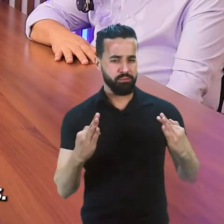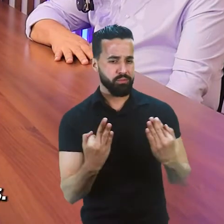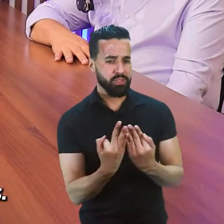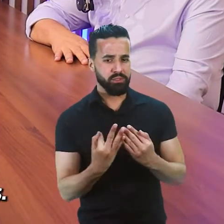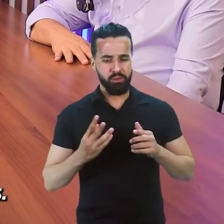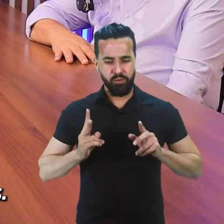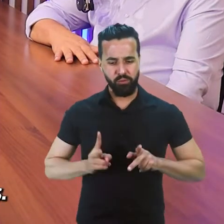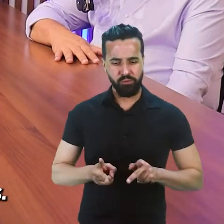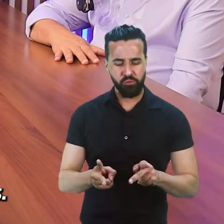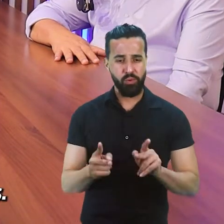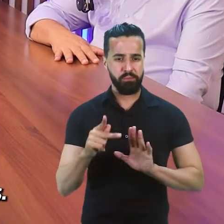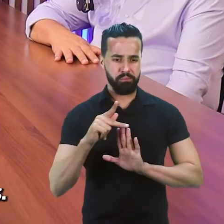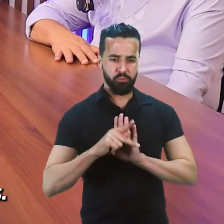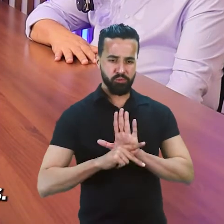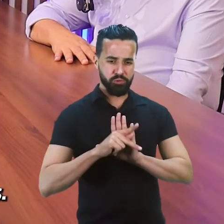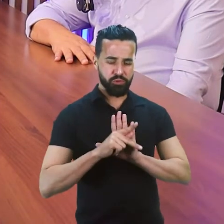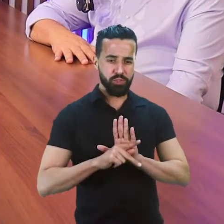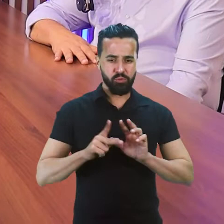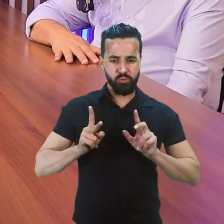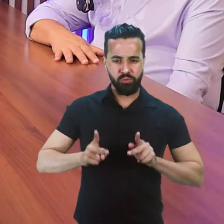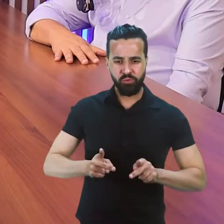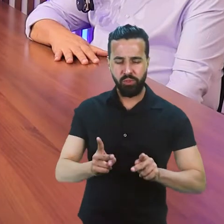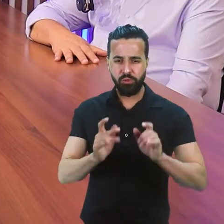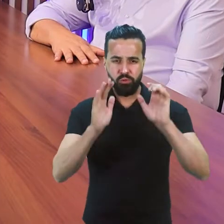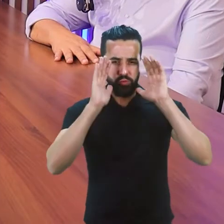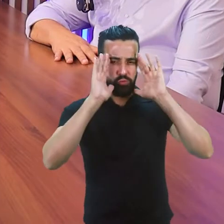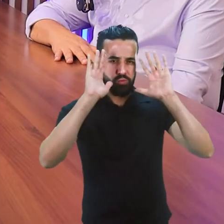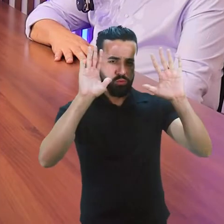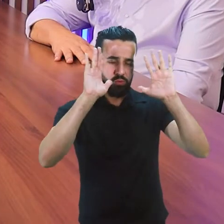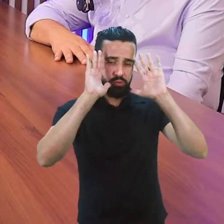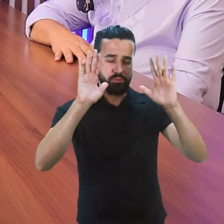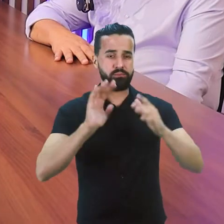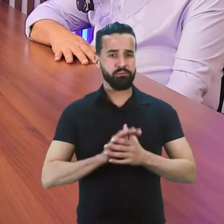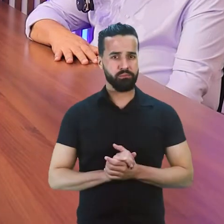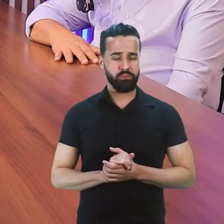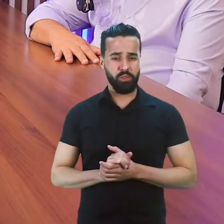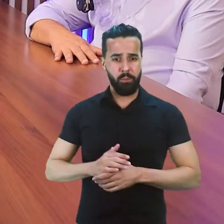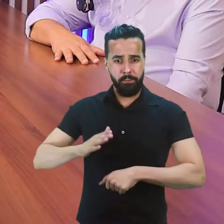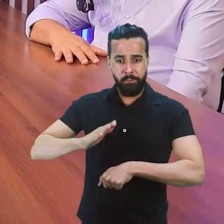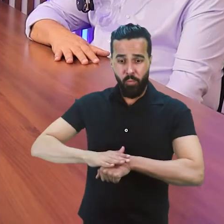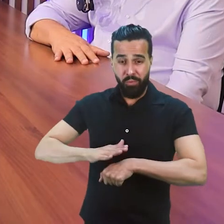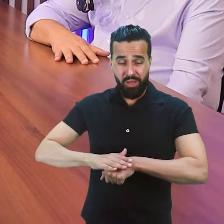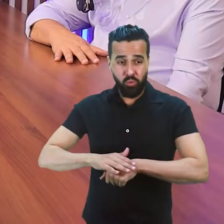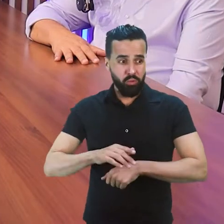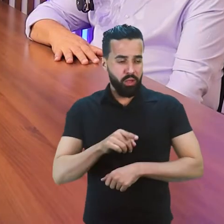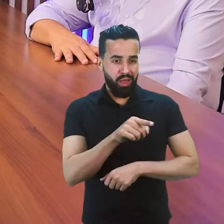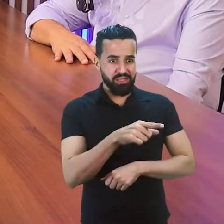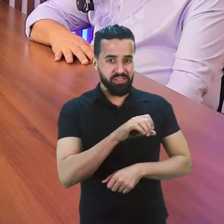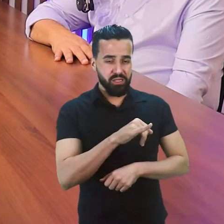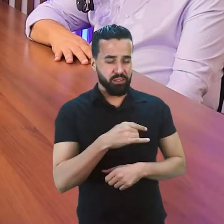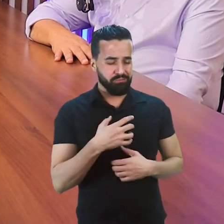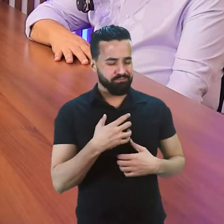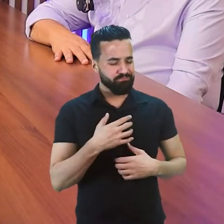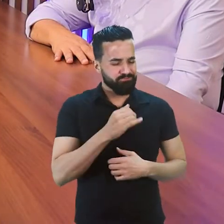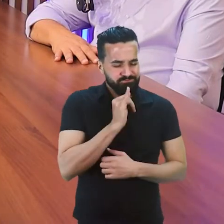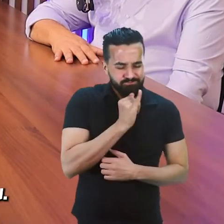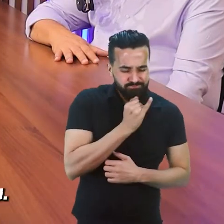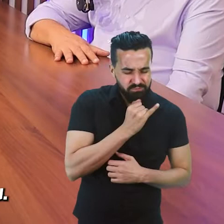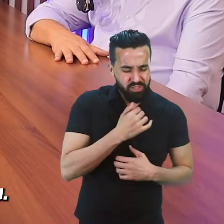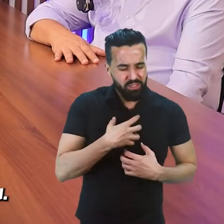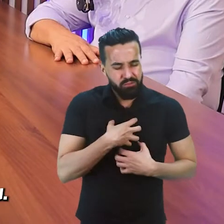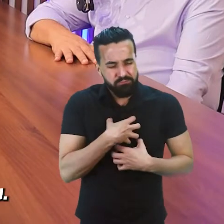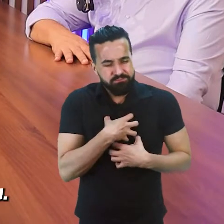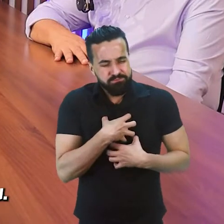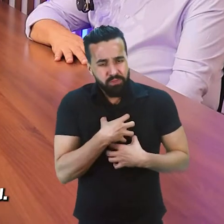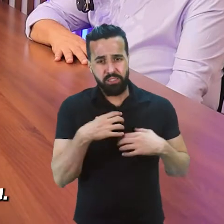nossos projetos, aos nossos sonhos. Ela, momento algum, se ela baqueou, ela não demonstrou, né? Se